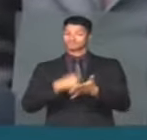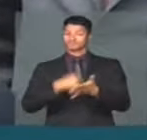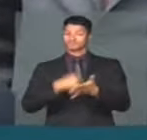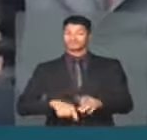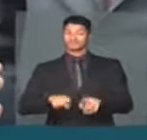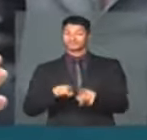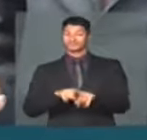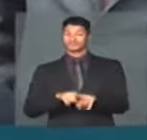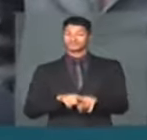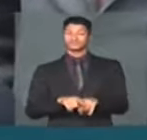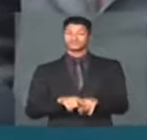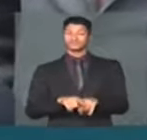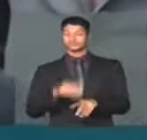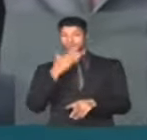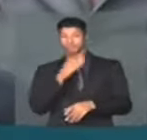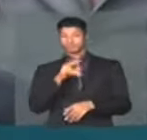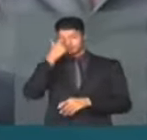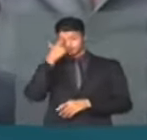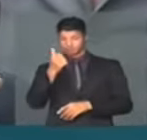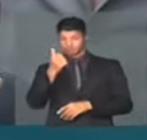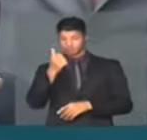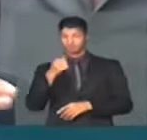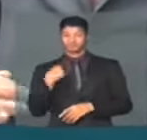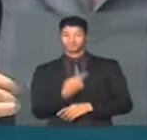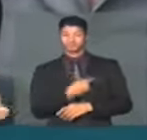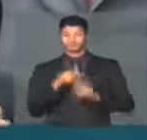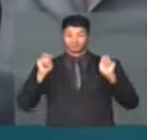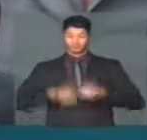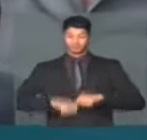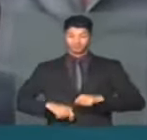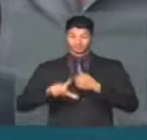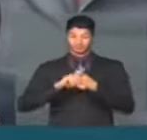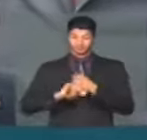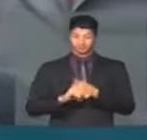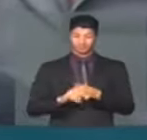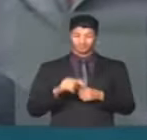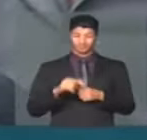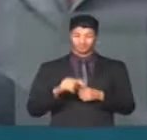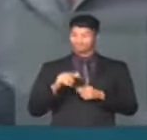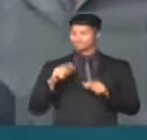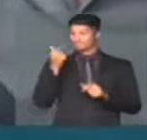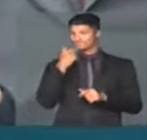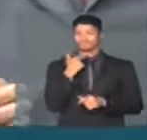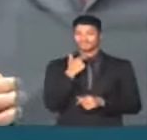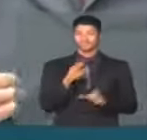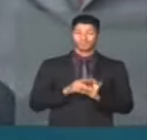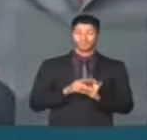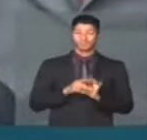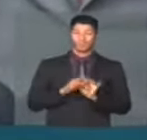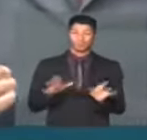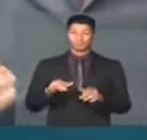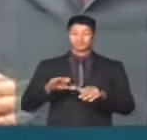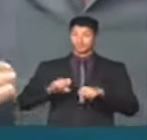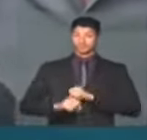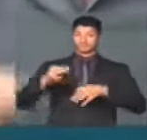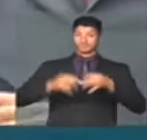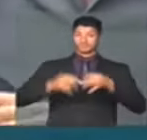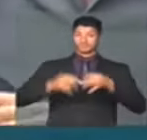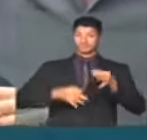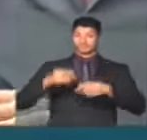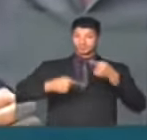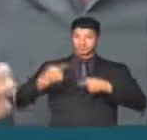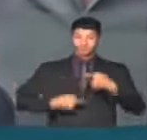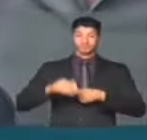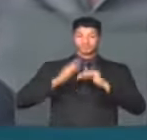enfrentar de modo catártico, de modo vingativo, nós, na condição de legisladores, não nos podemos permitir formular